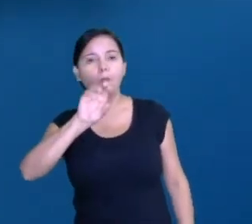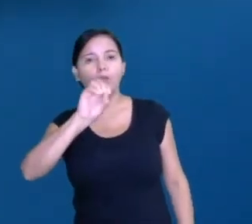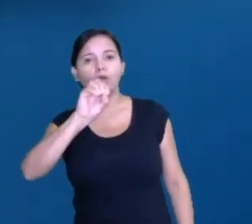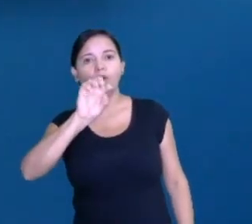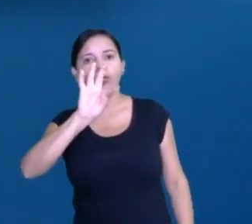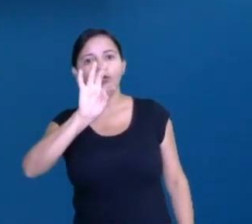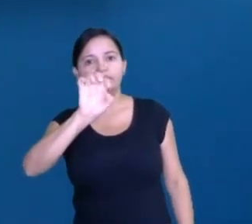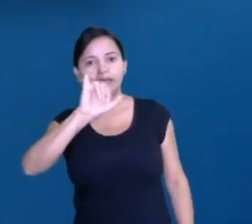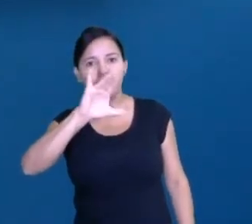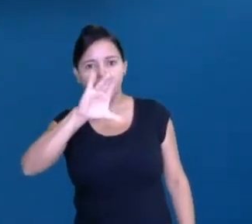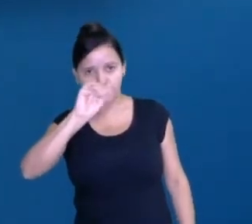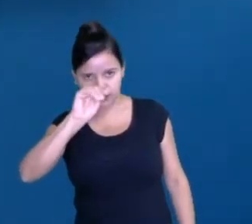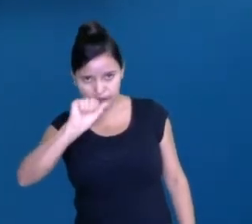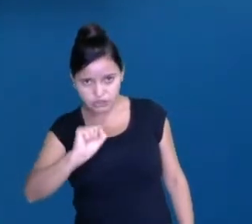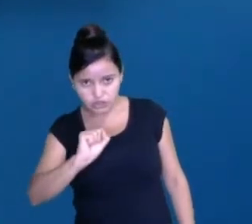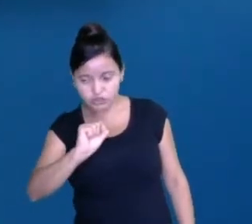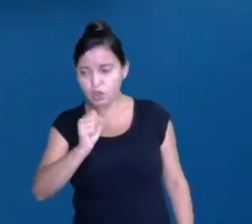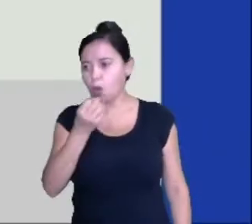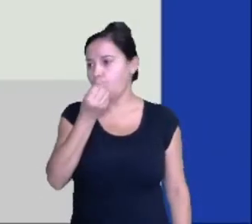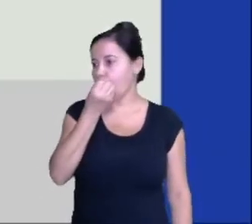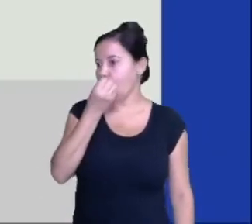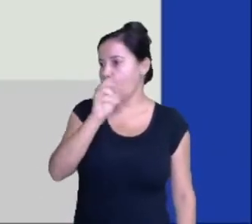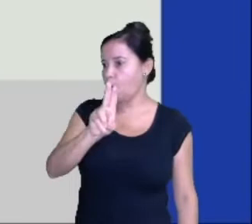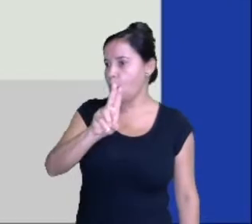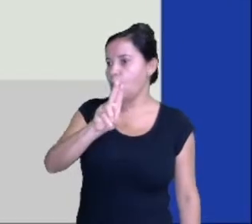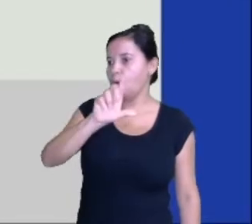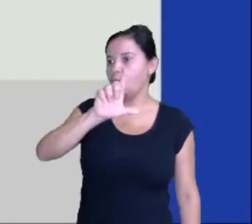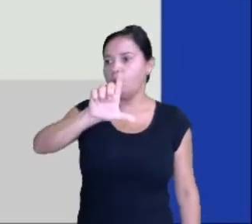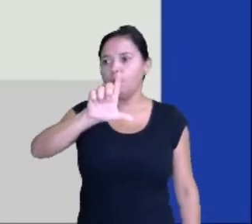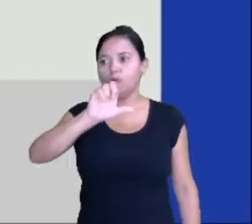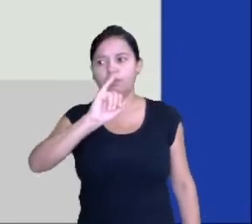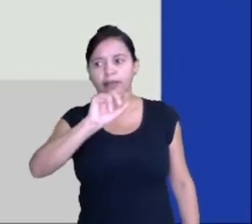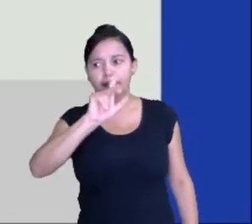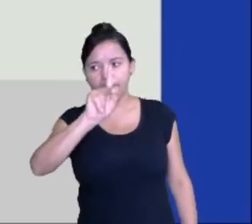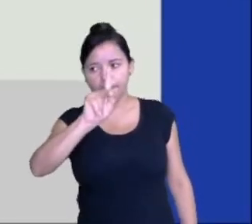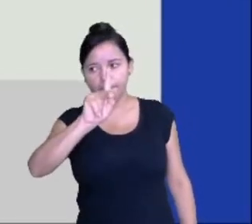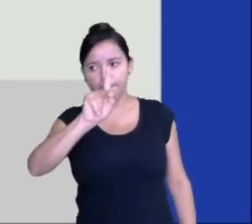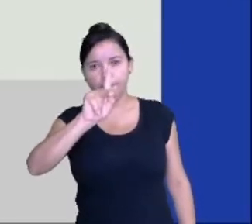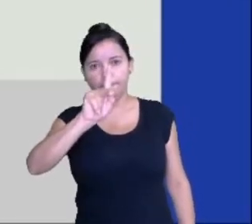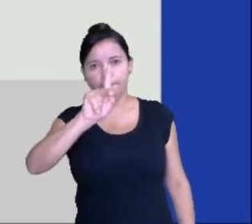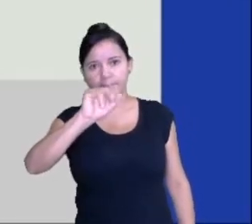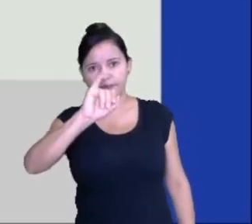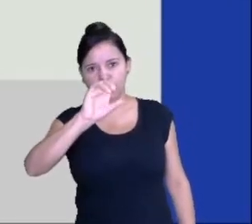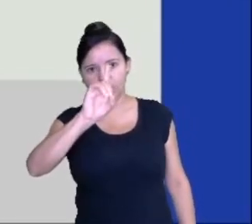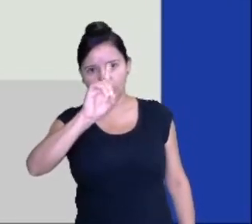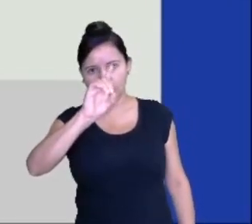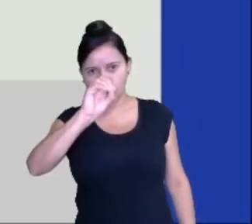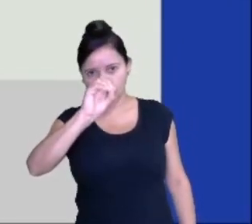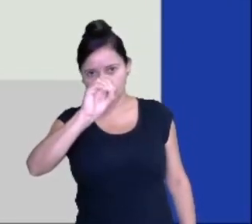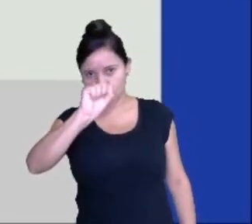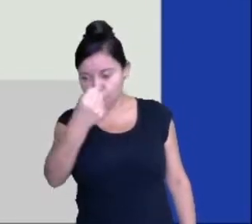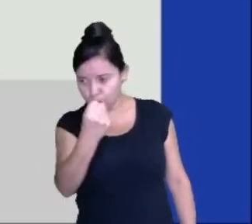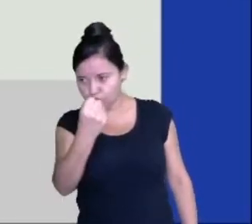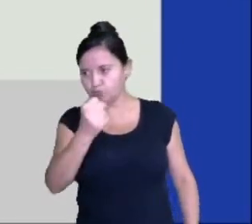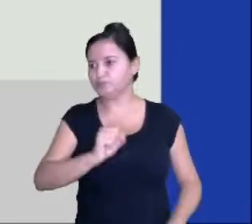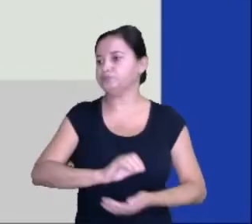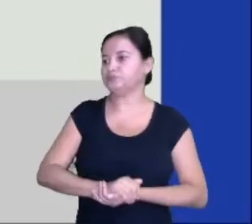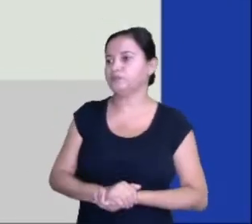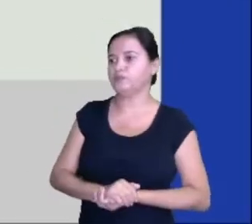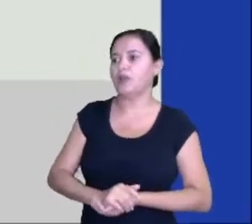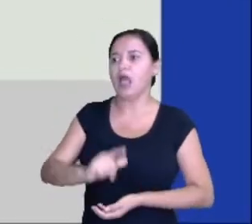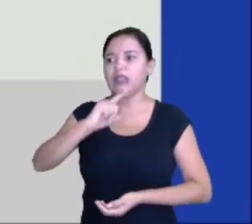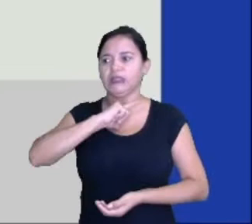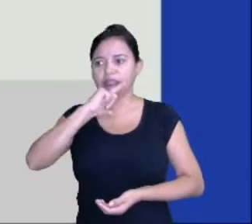aí eu vou precisar que a produção volta novamente para essa imagem aí. Quando eu tiver ele de origem lipídica, né, derivados dos lipídios, a gente vai ter